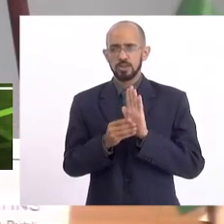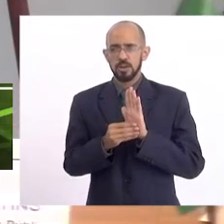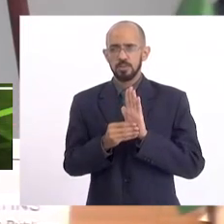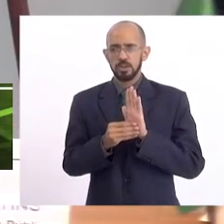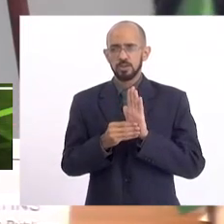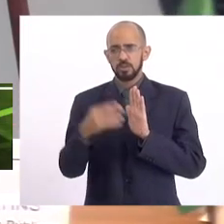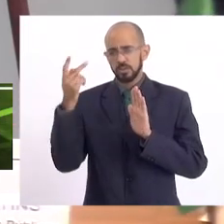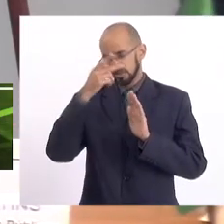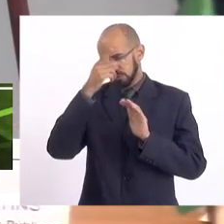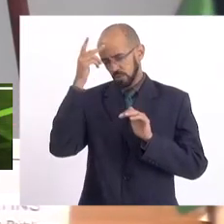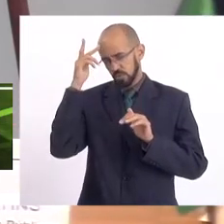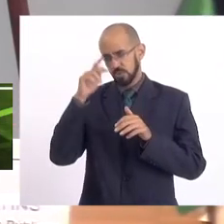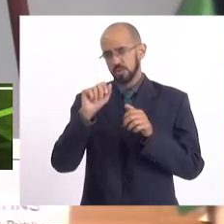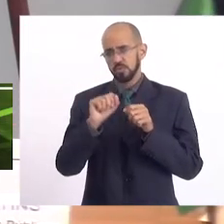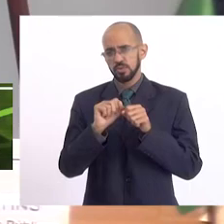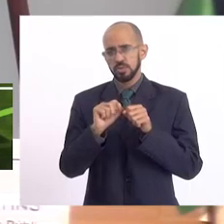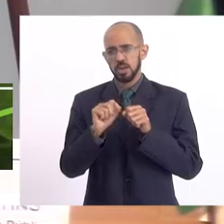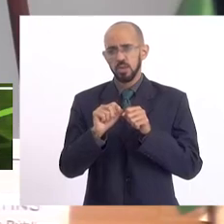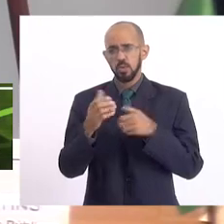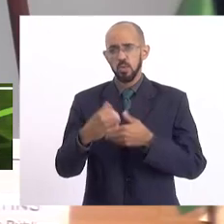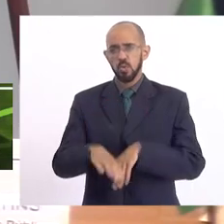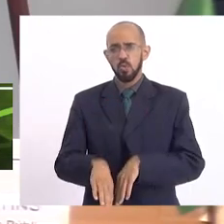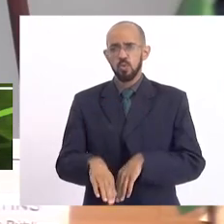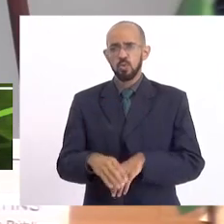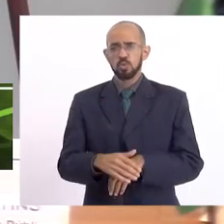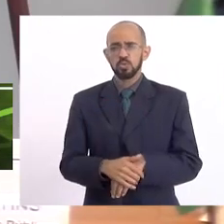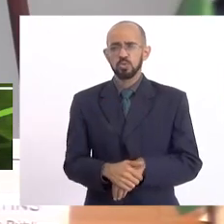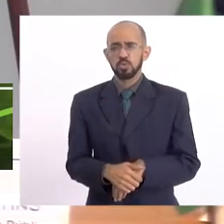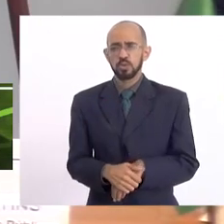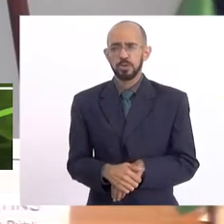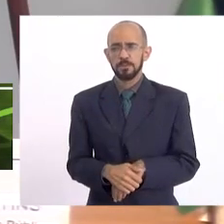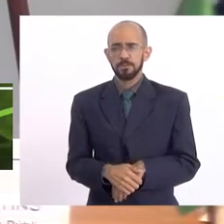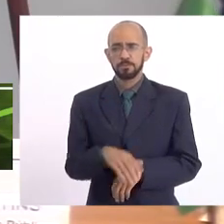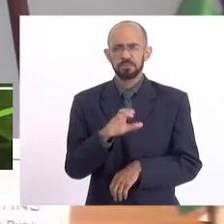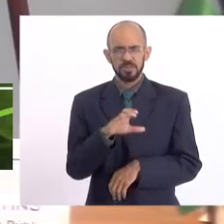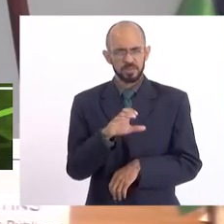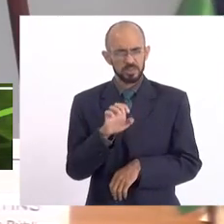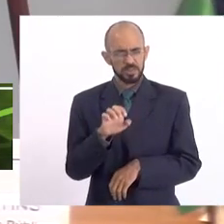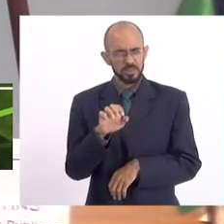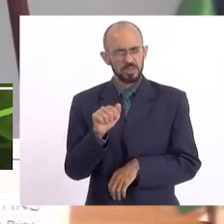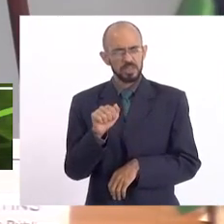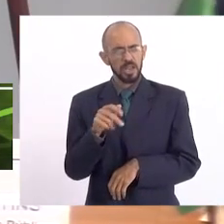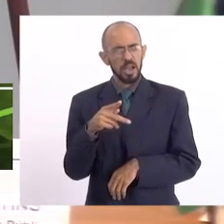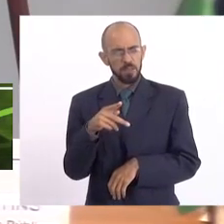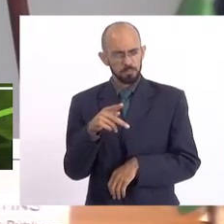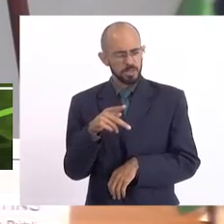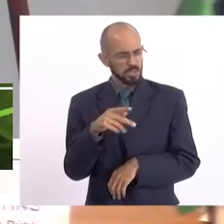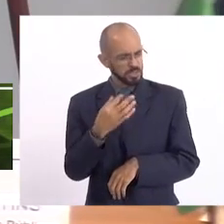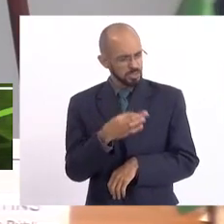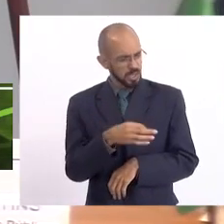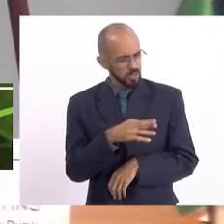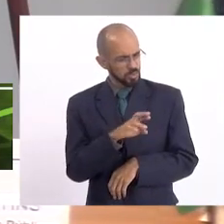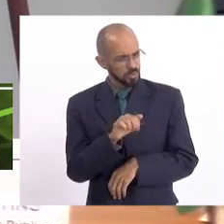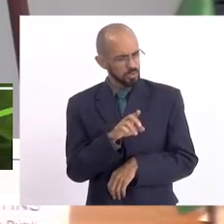das pessoas que fizeram concurso da CEAP, né? Manifestação de Rodrigo. E